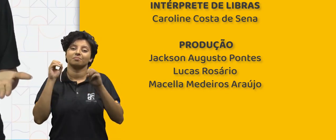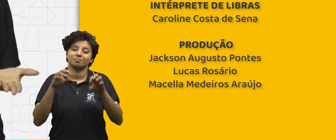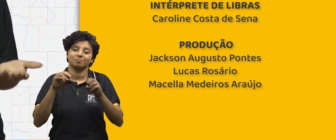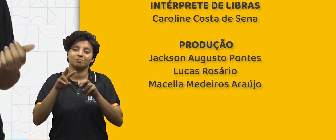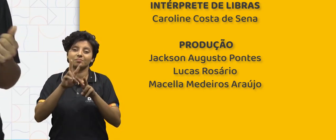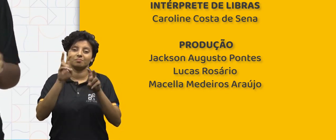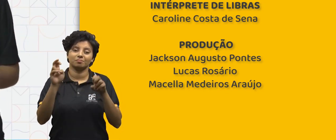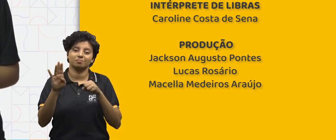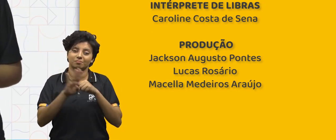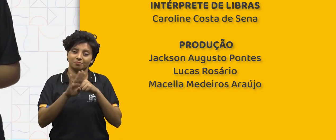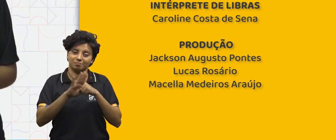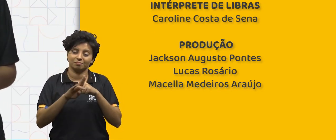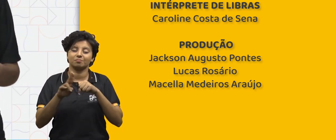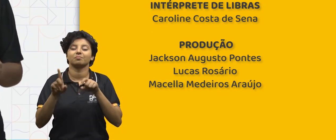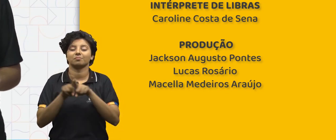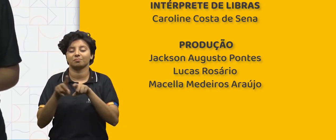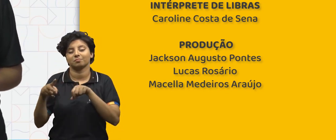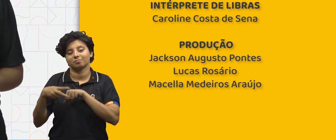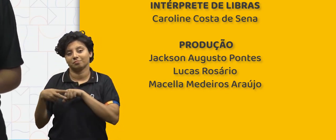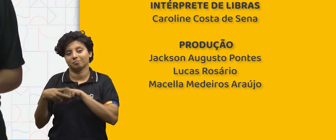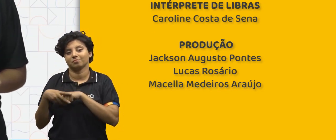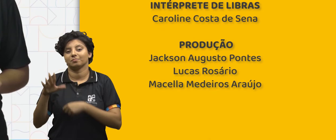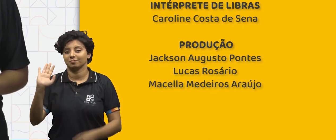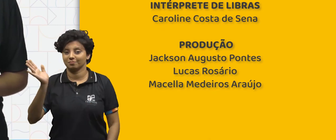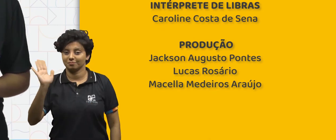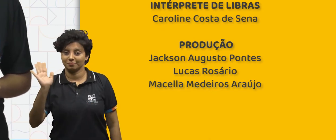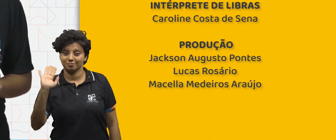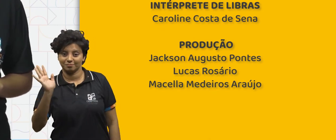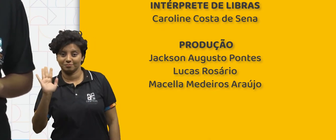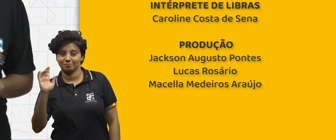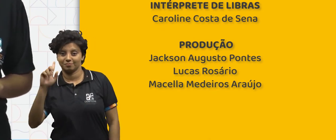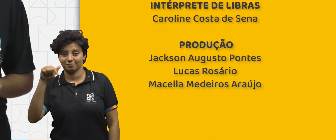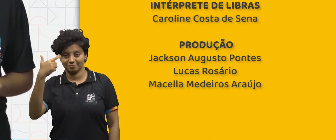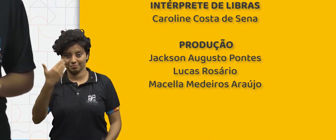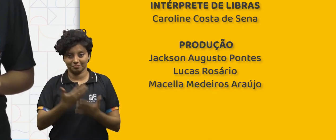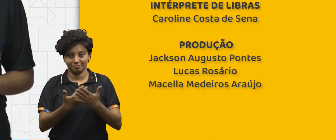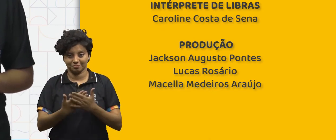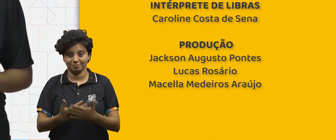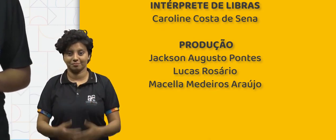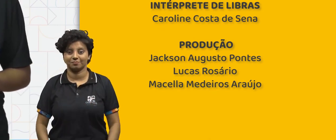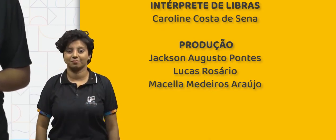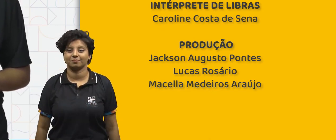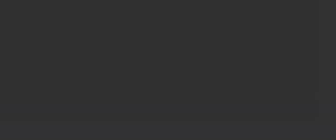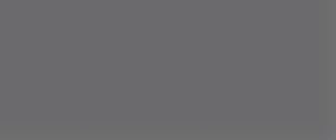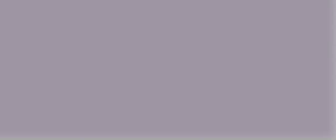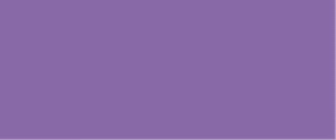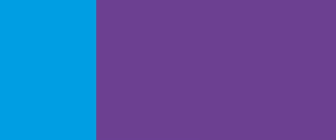ensinar sobre os substantivos e verbos. Beijo grande e até a próxima aula!